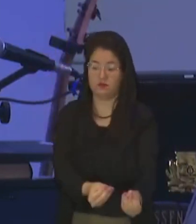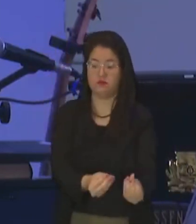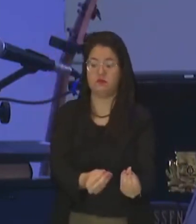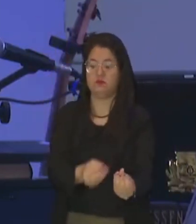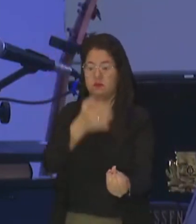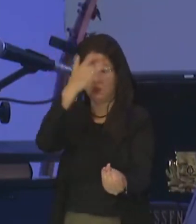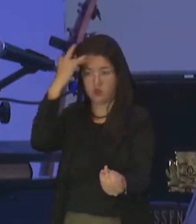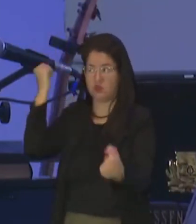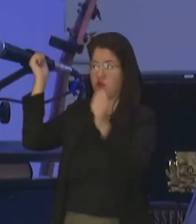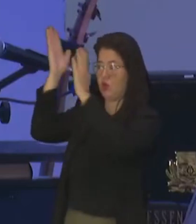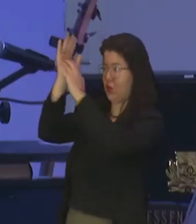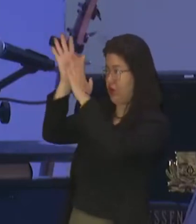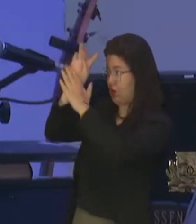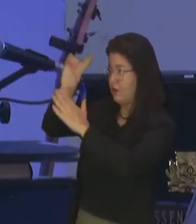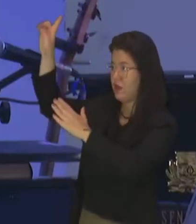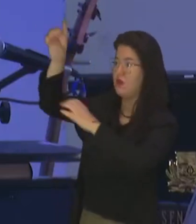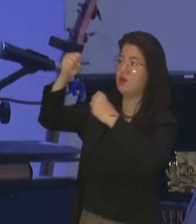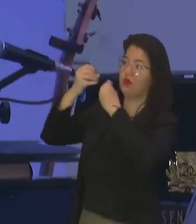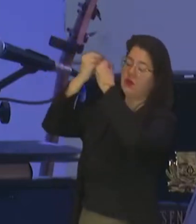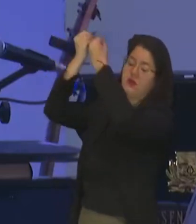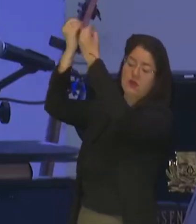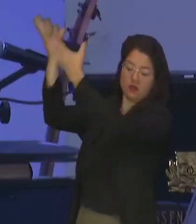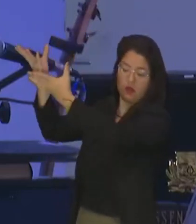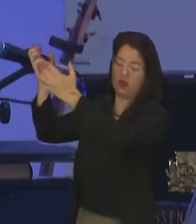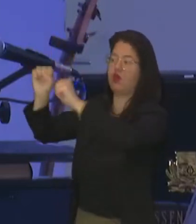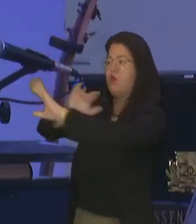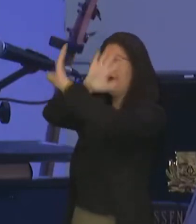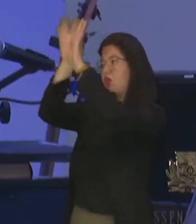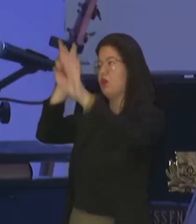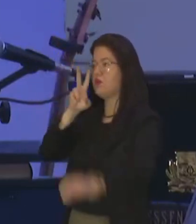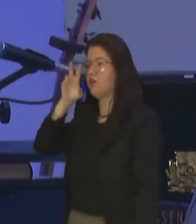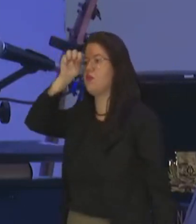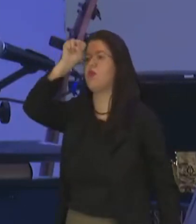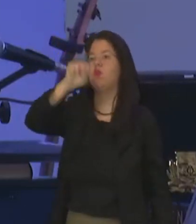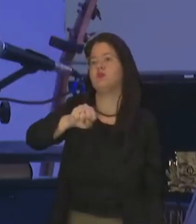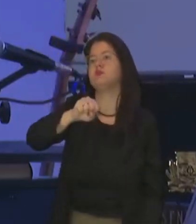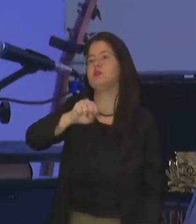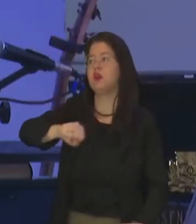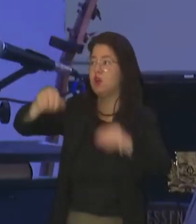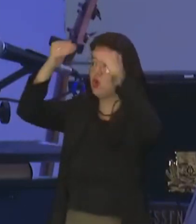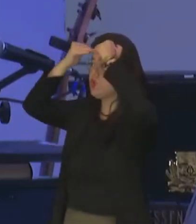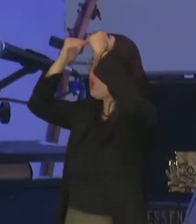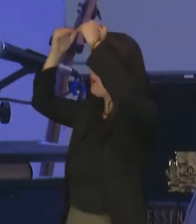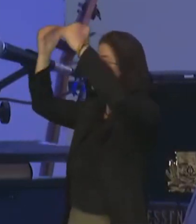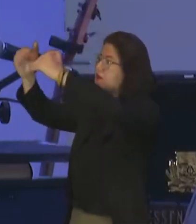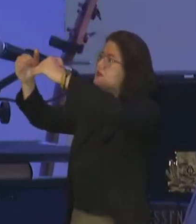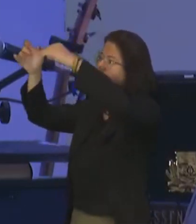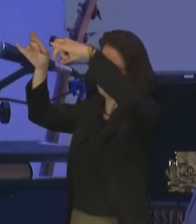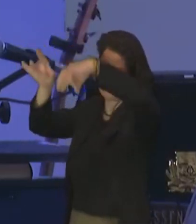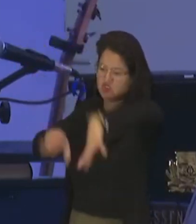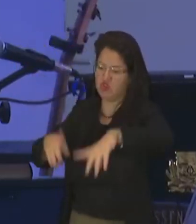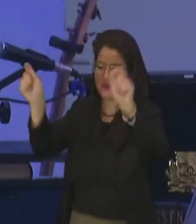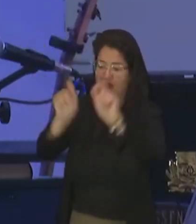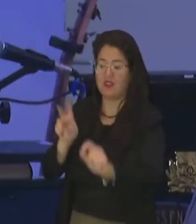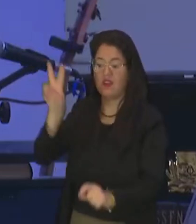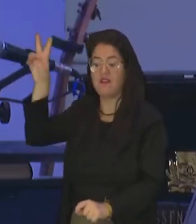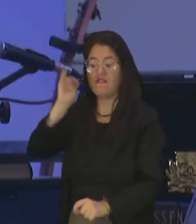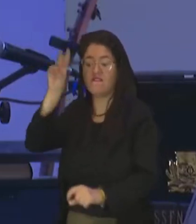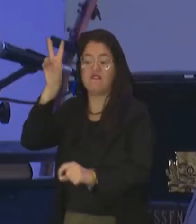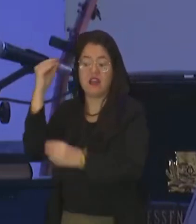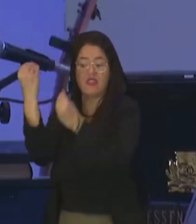louvando a Ele, tributando a Ele glória e força, que lhe obedeceram deixando os ídolos. Ele vai retribuir